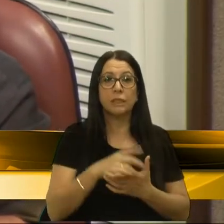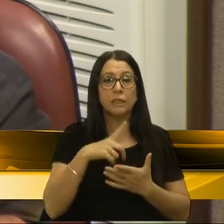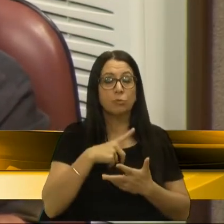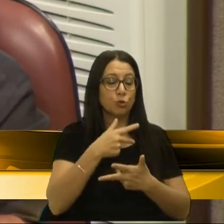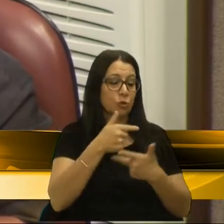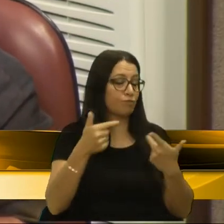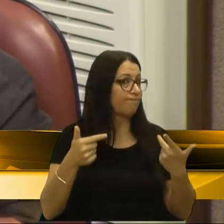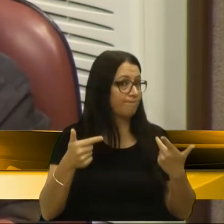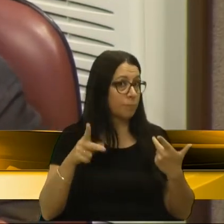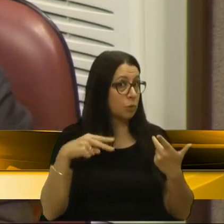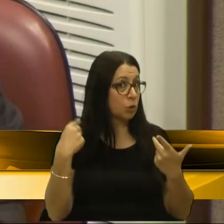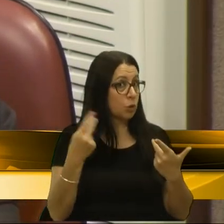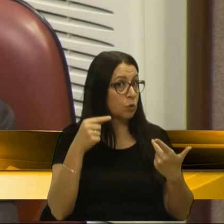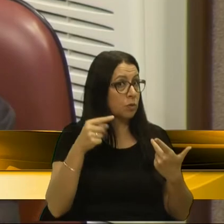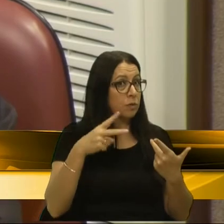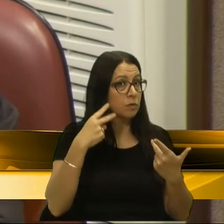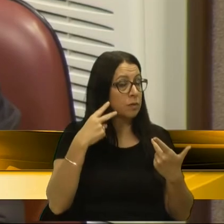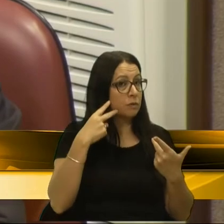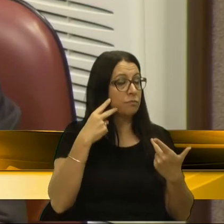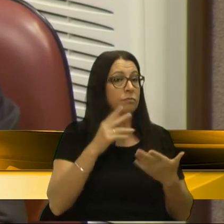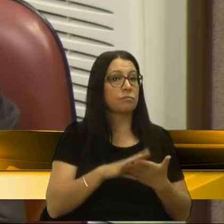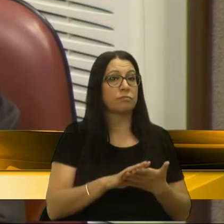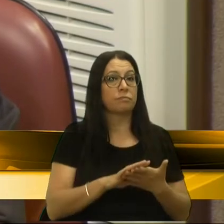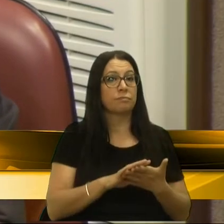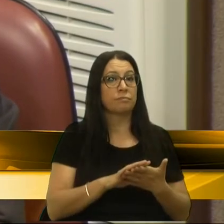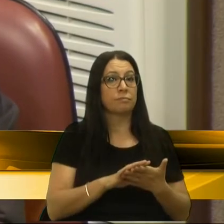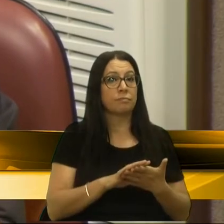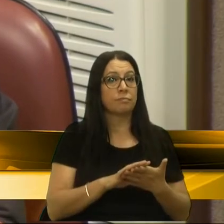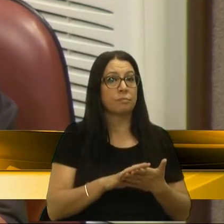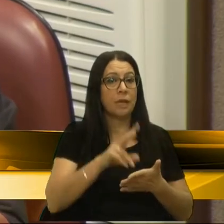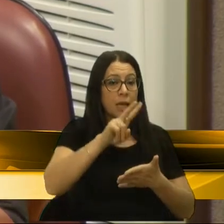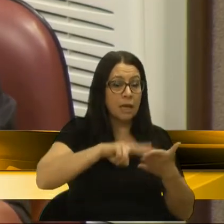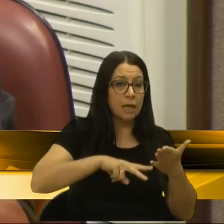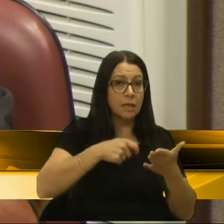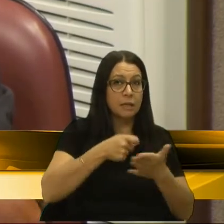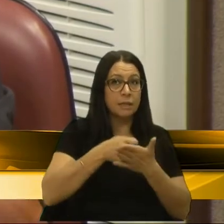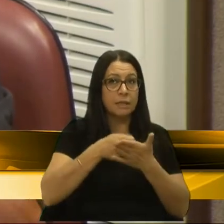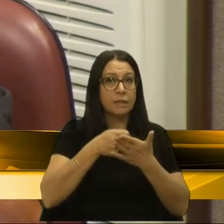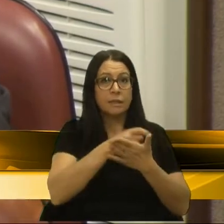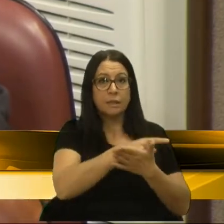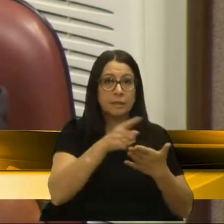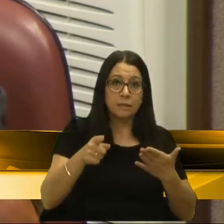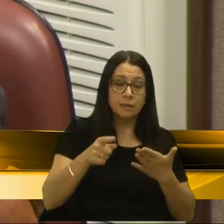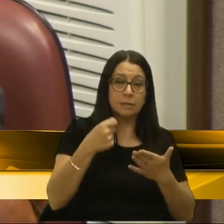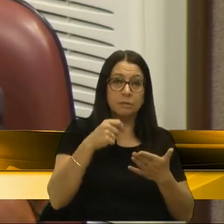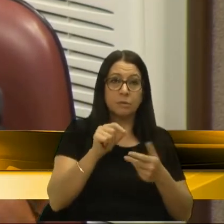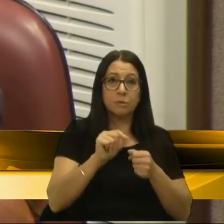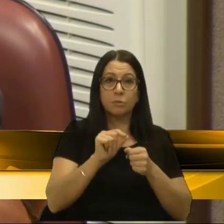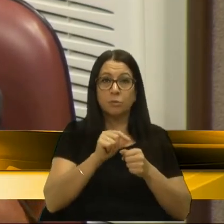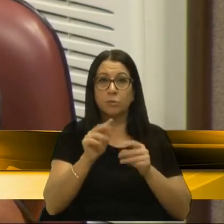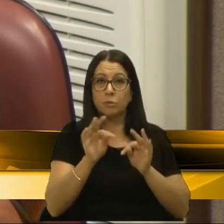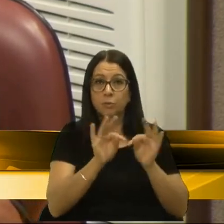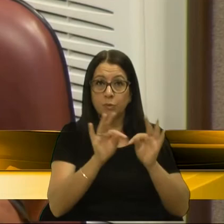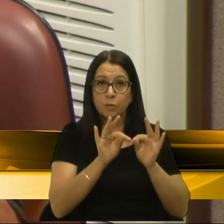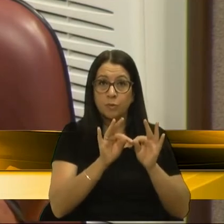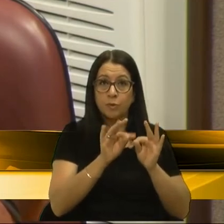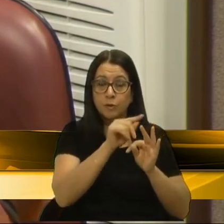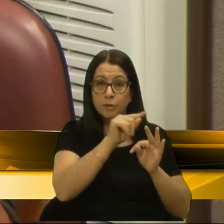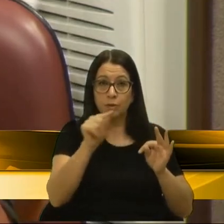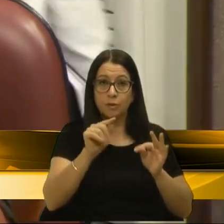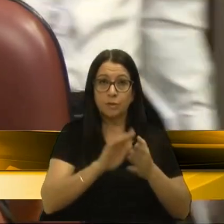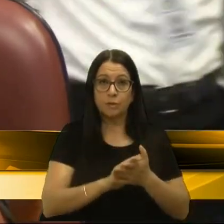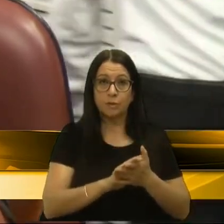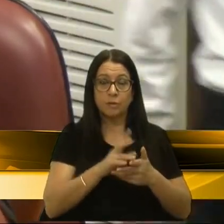muitas coisas que nós, vereadores mesmo, lendo e tentando entender, precisamos muito dos técnicos para nos explique, né? Imagina